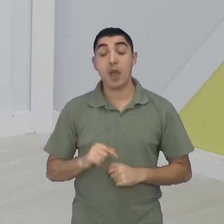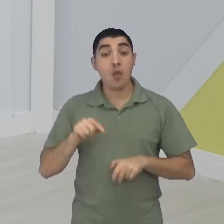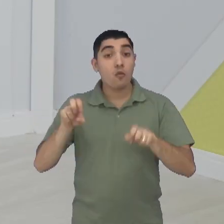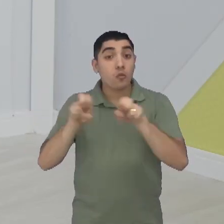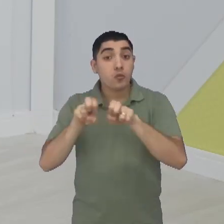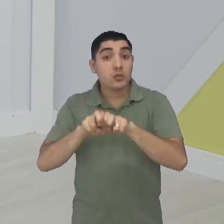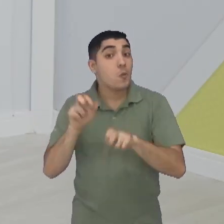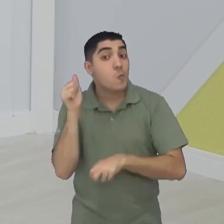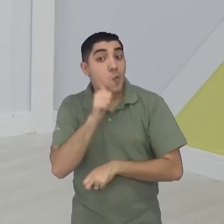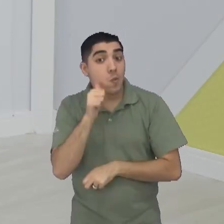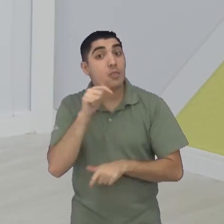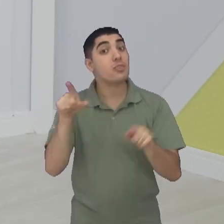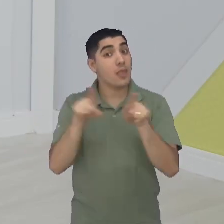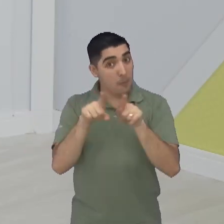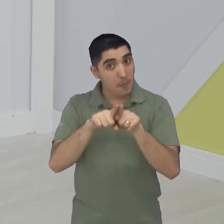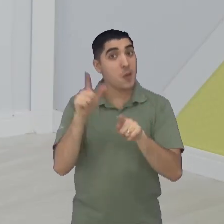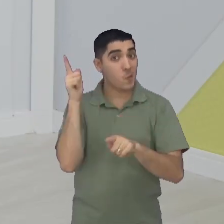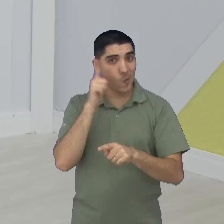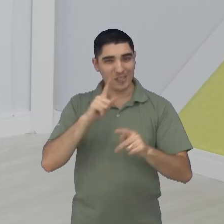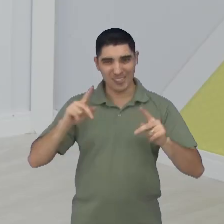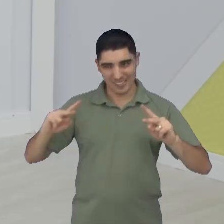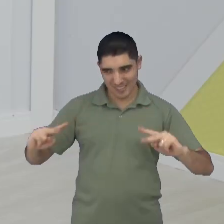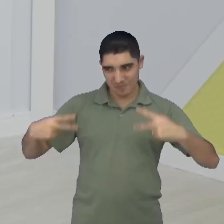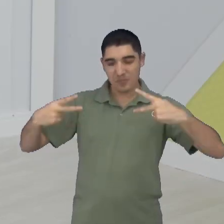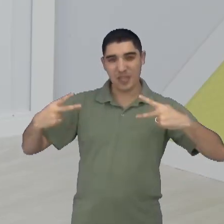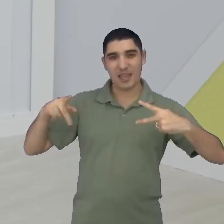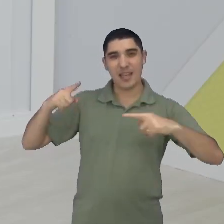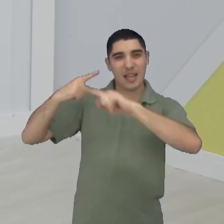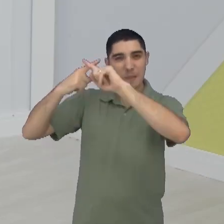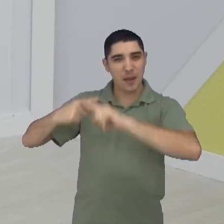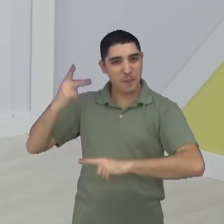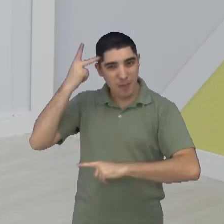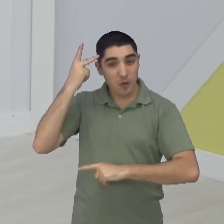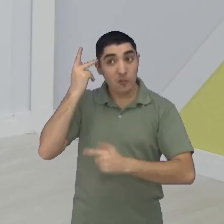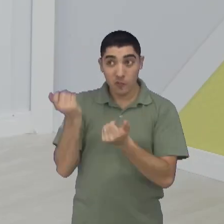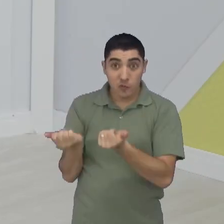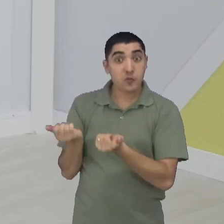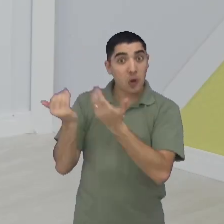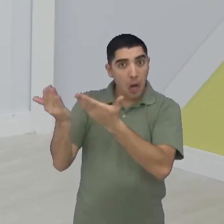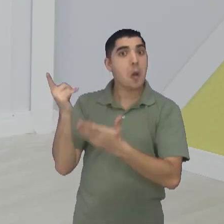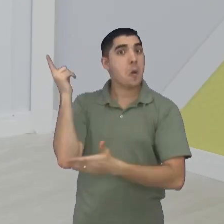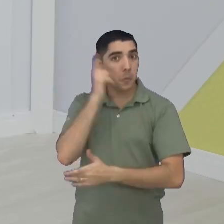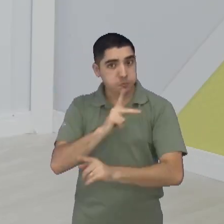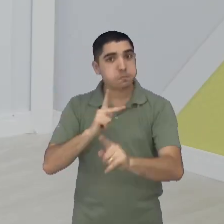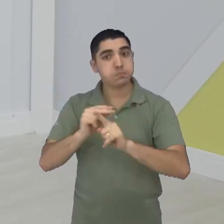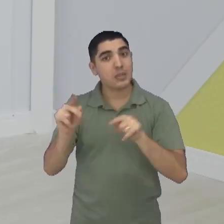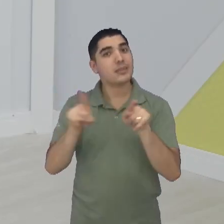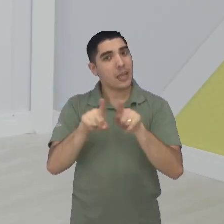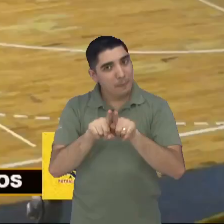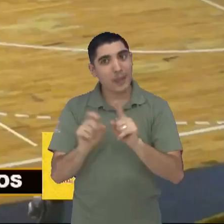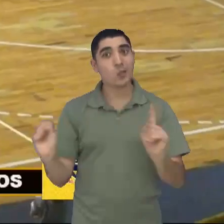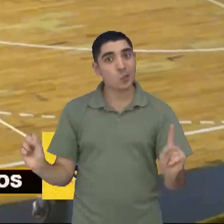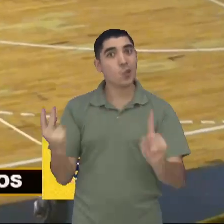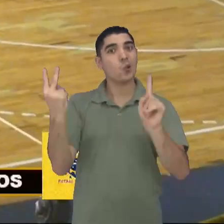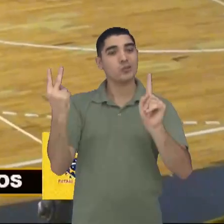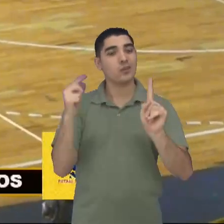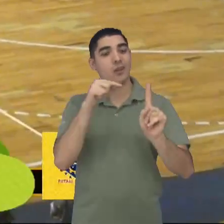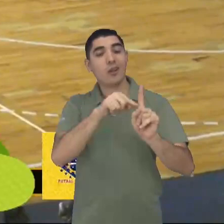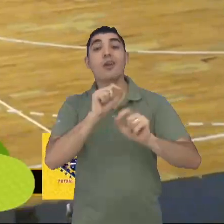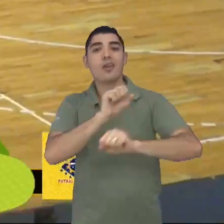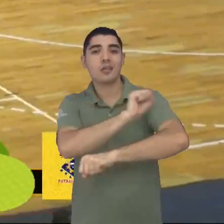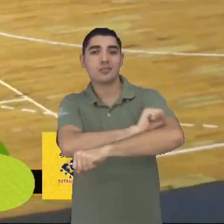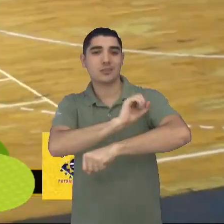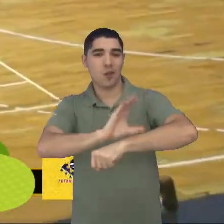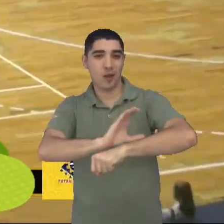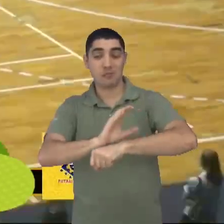também venceu o primeiro jogo das semifinais do Campeonato Paulista, também fora de casa e também por 2-1 contra o São Carlos, com